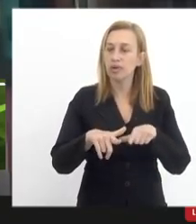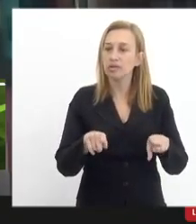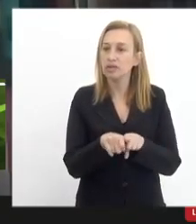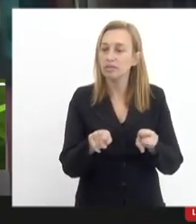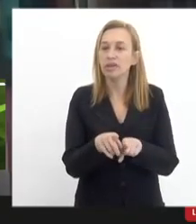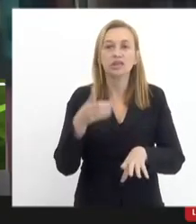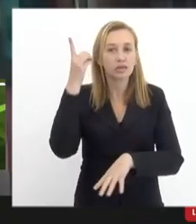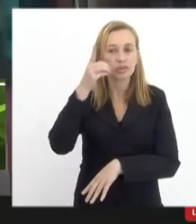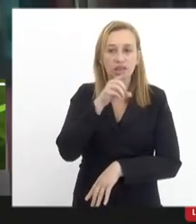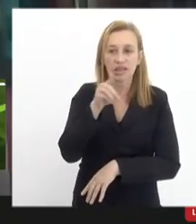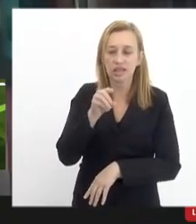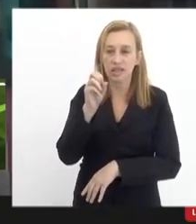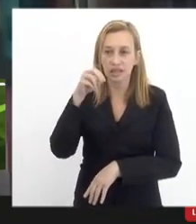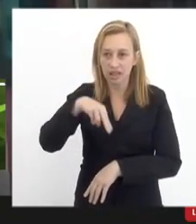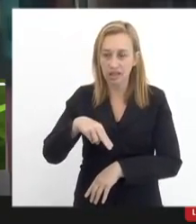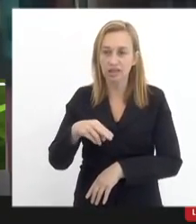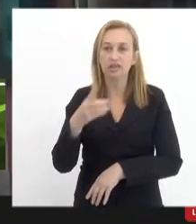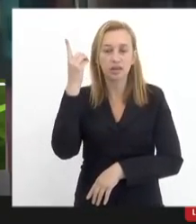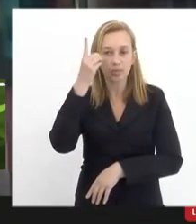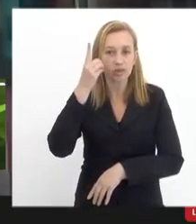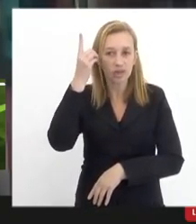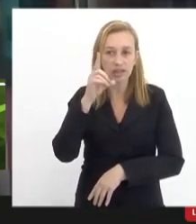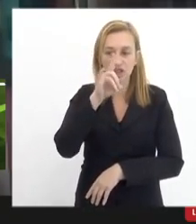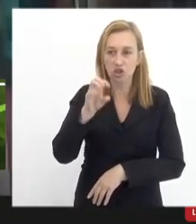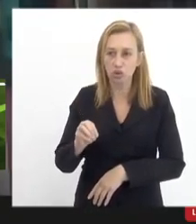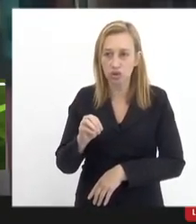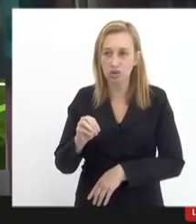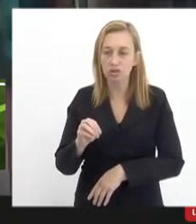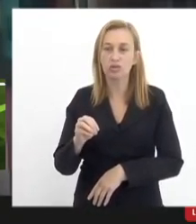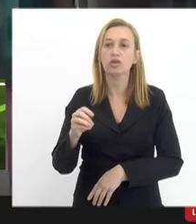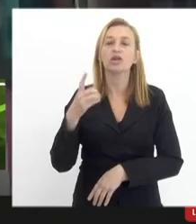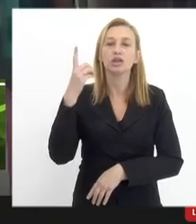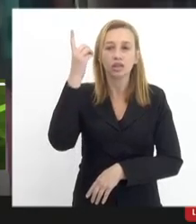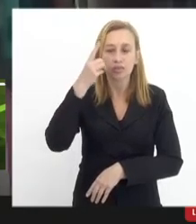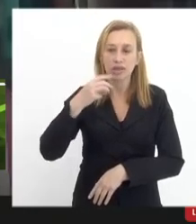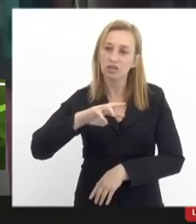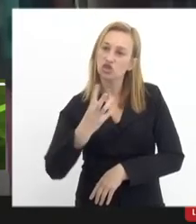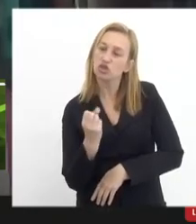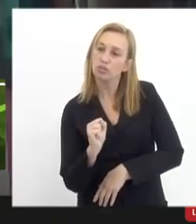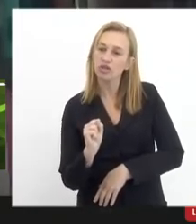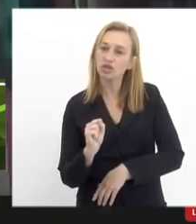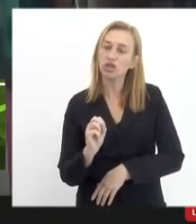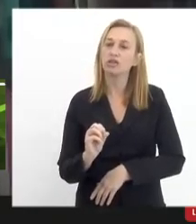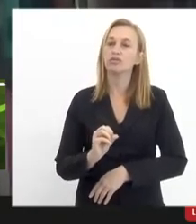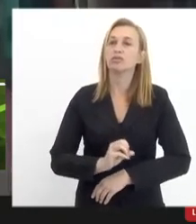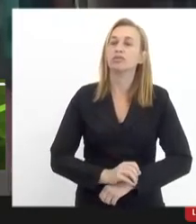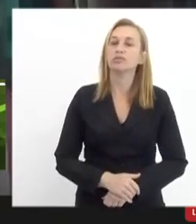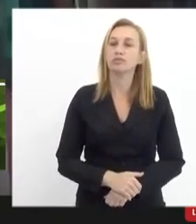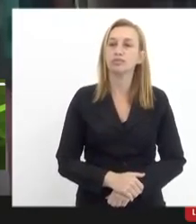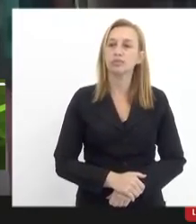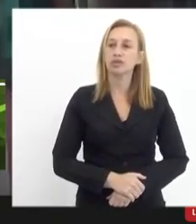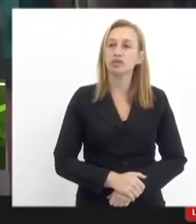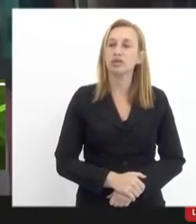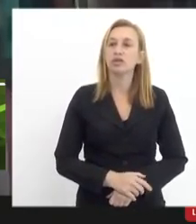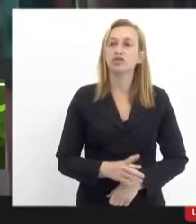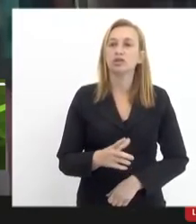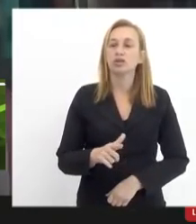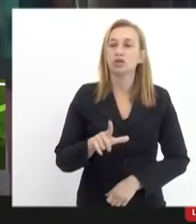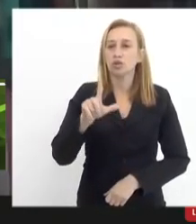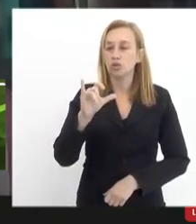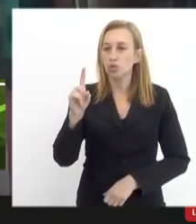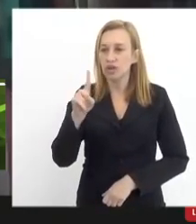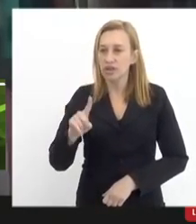deputada Zeidan, o deputado Dionísio Lins, Chico Machado, membros efetivos, Luiz